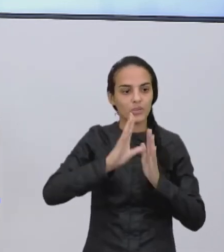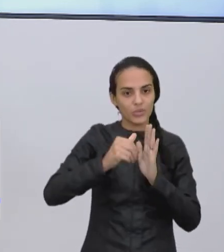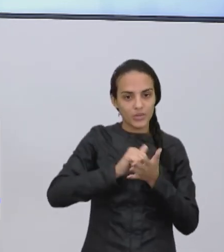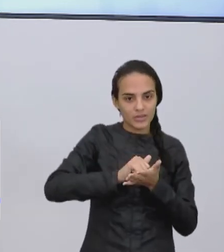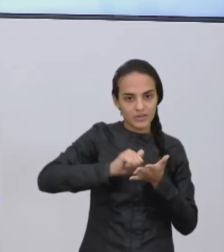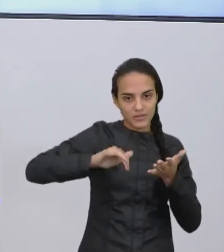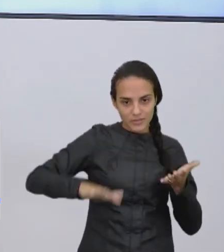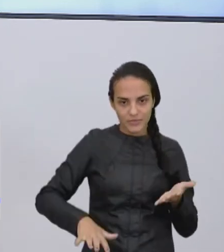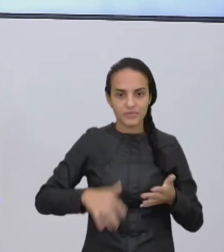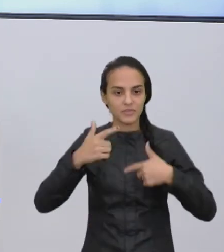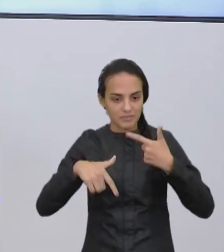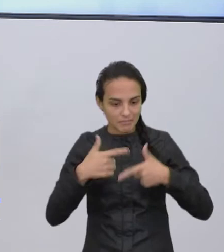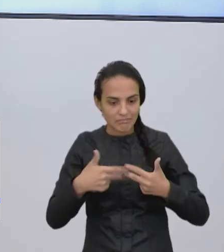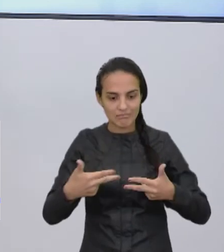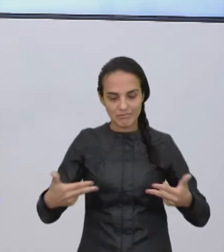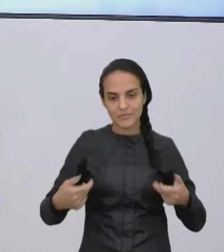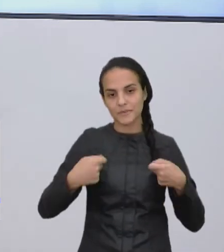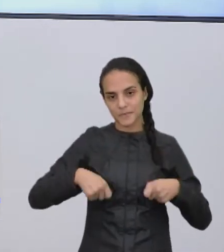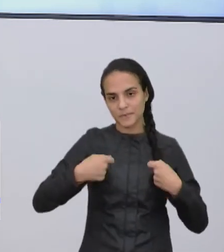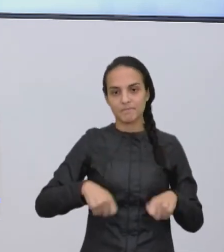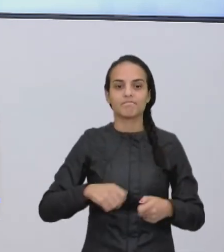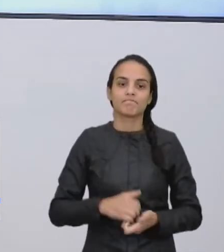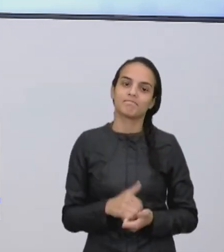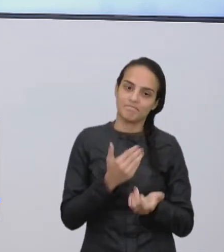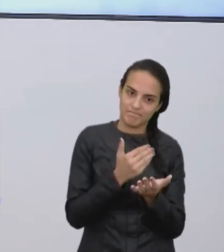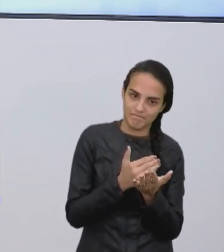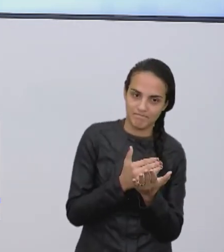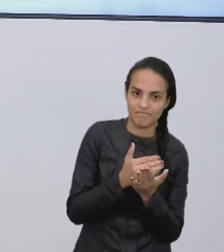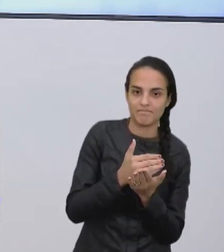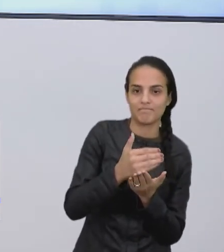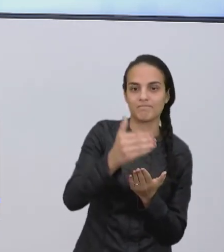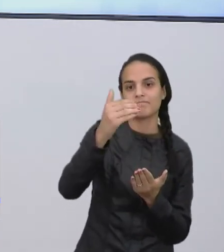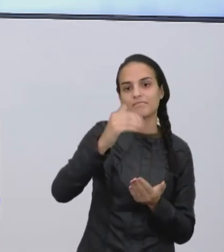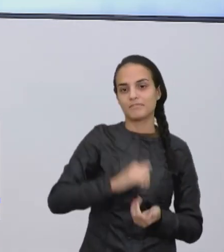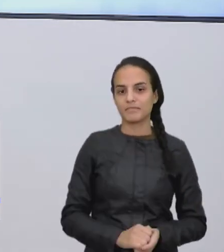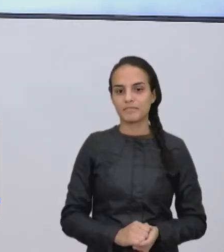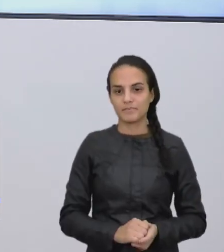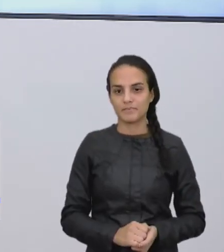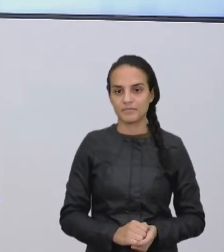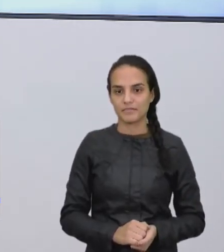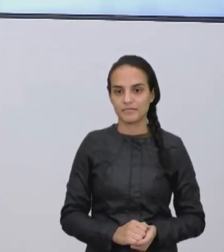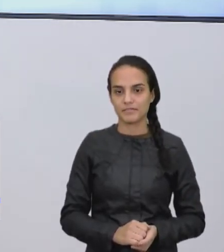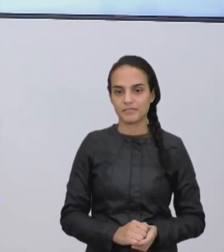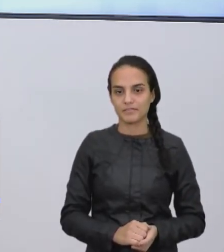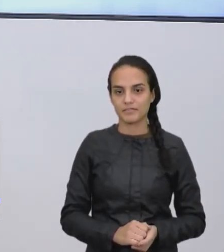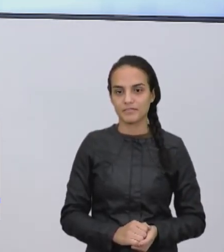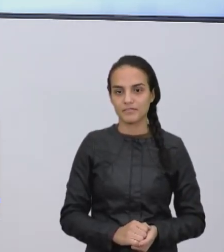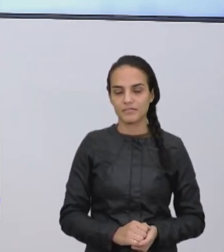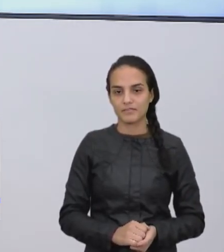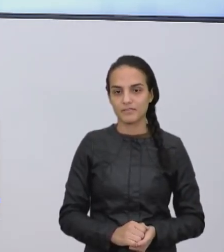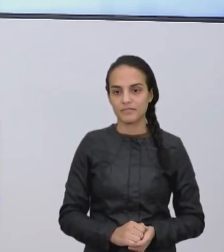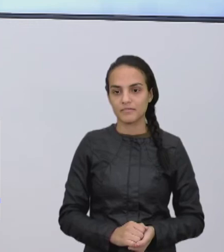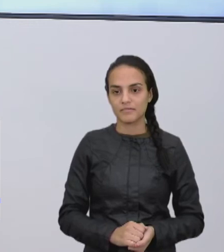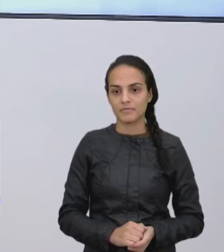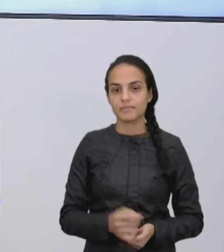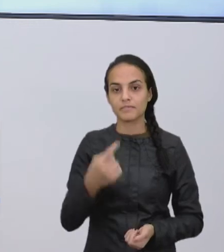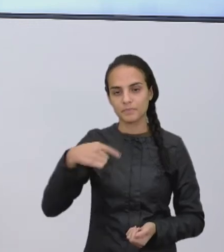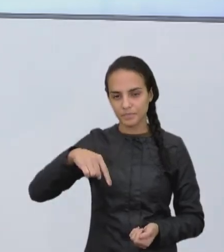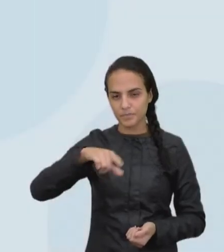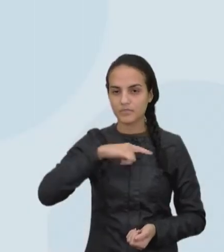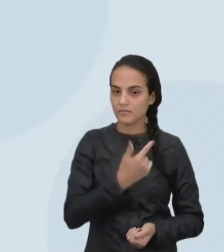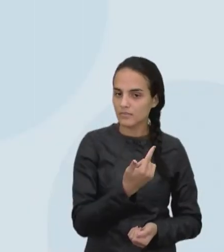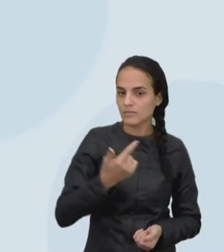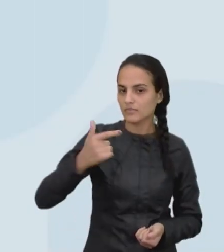e realizar trabalho, tá bom? Então, começa assim. A fotossíntese aparece aí. Bom, aí a gente tem